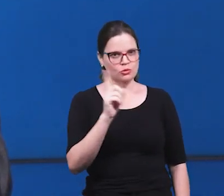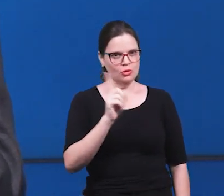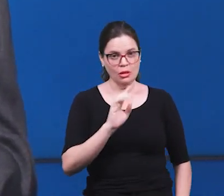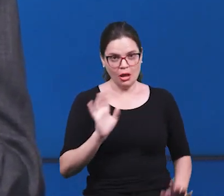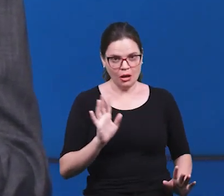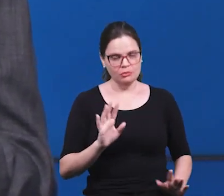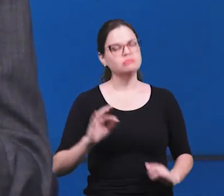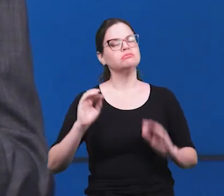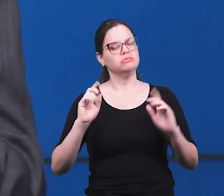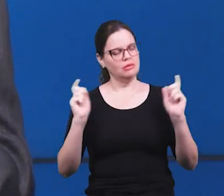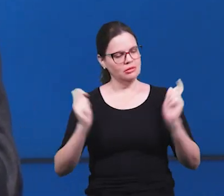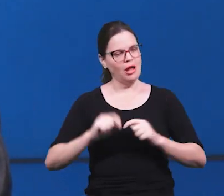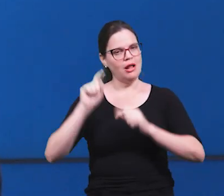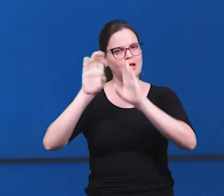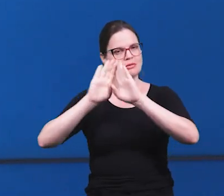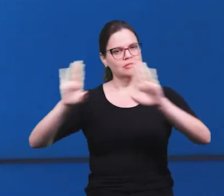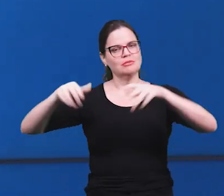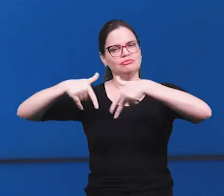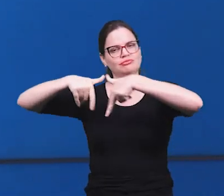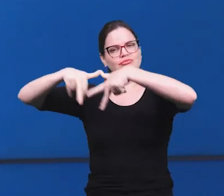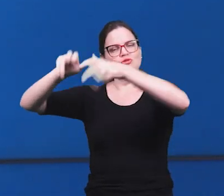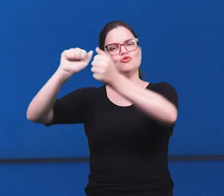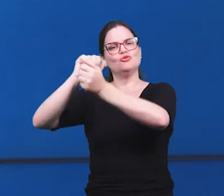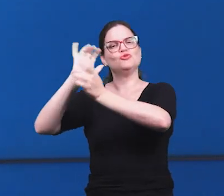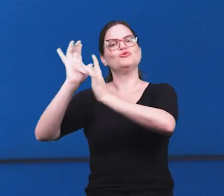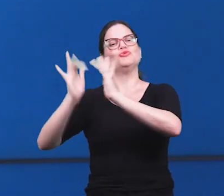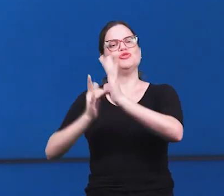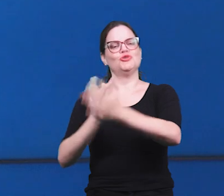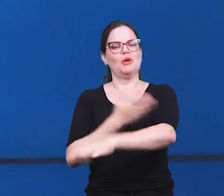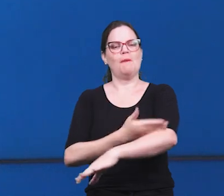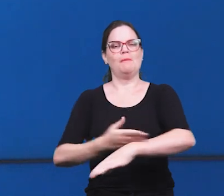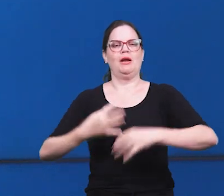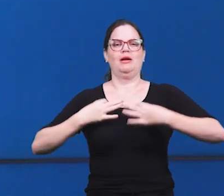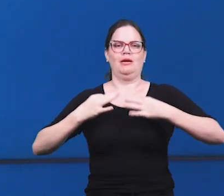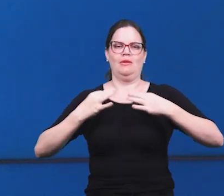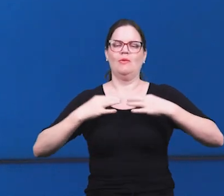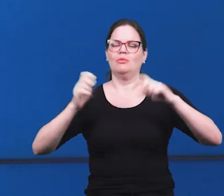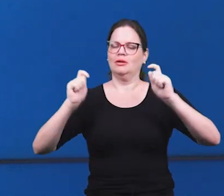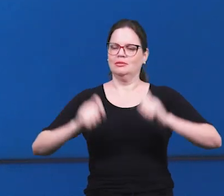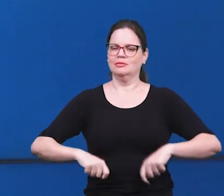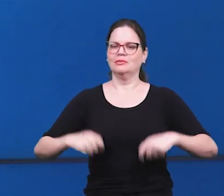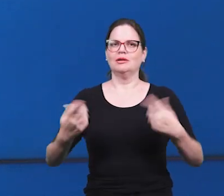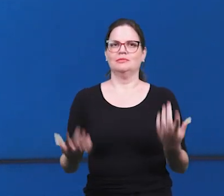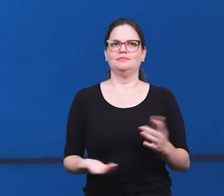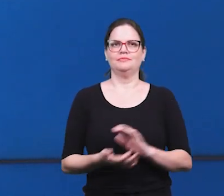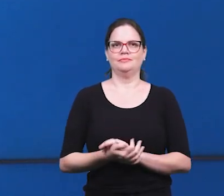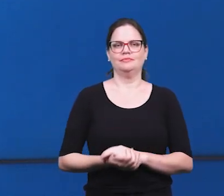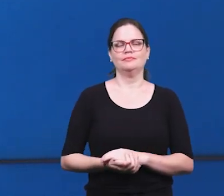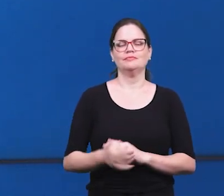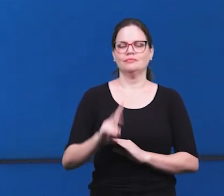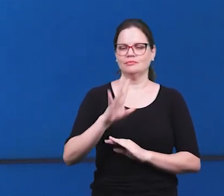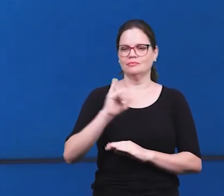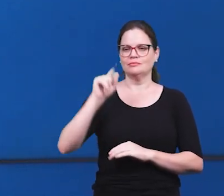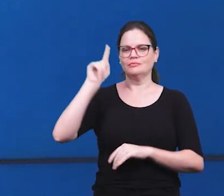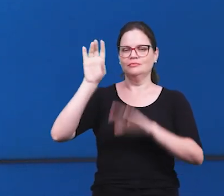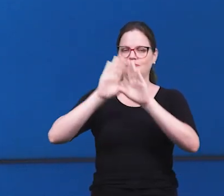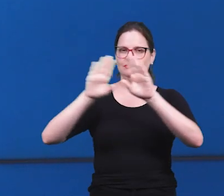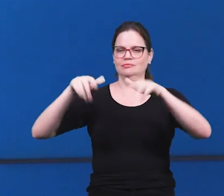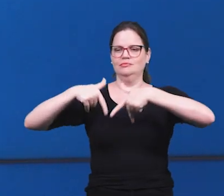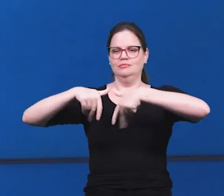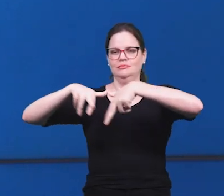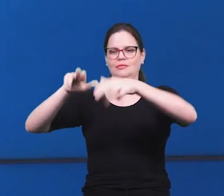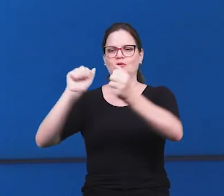Essas pessoas vão andar de branco com Jesus. Então, pessoas que não se misturam com coisas ruins, elas vão andar de branco